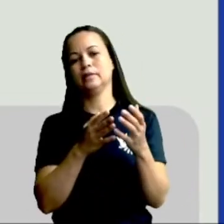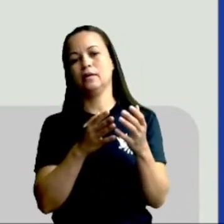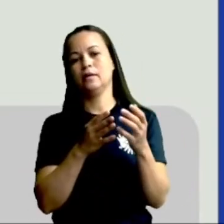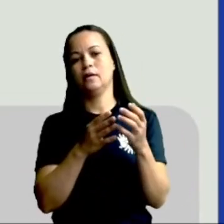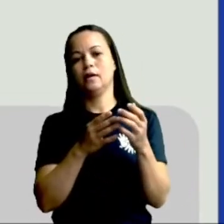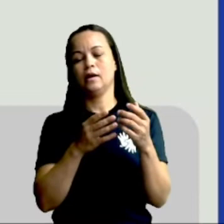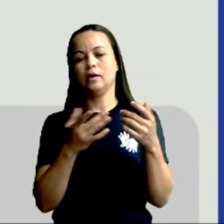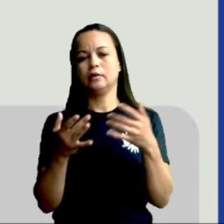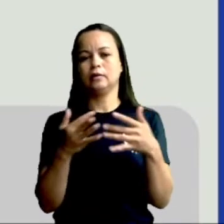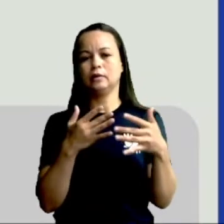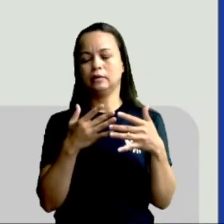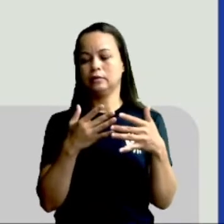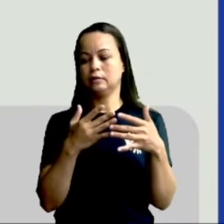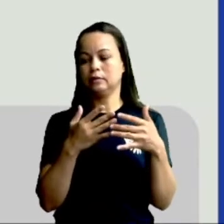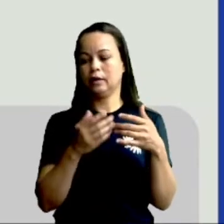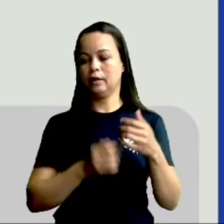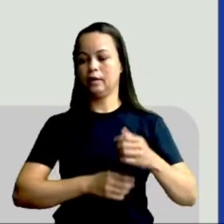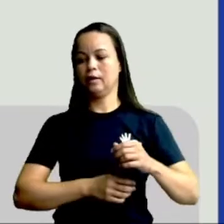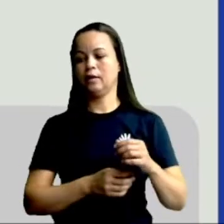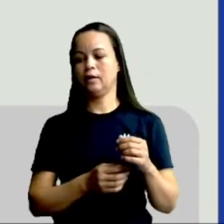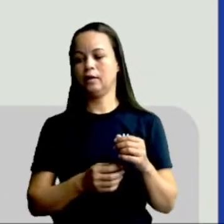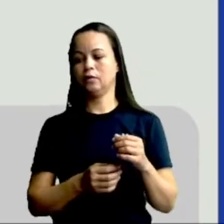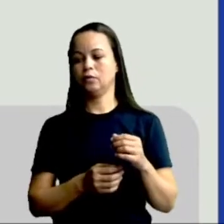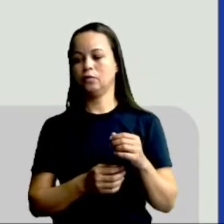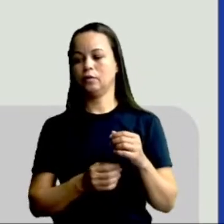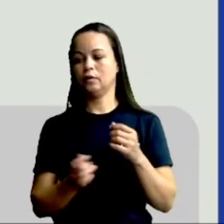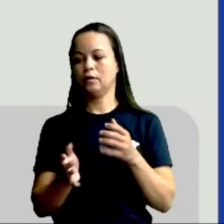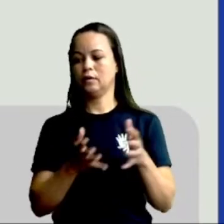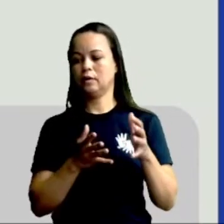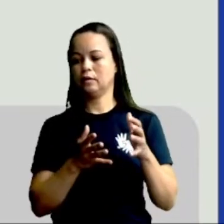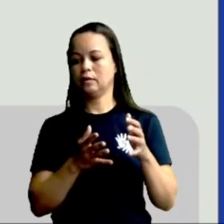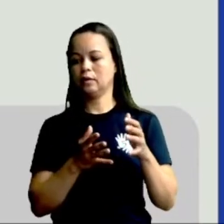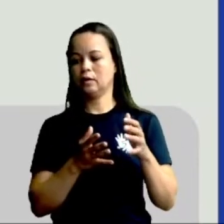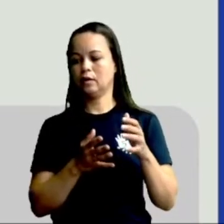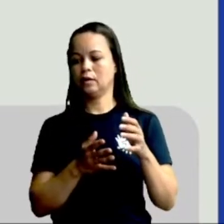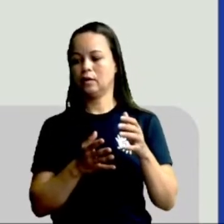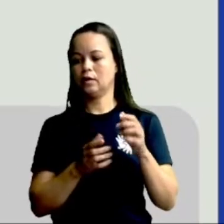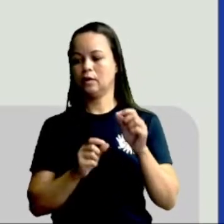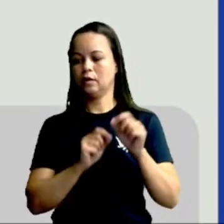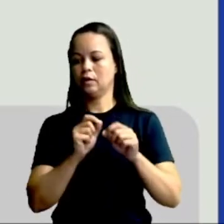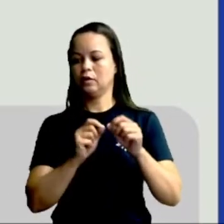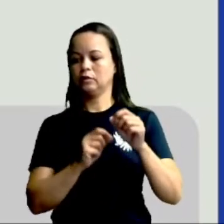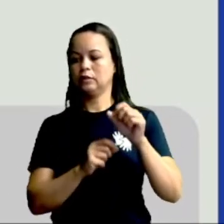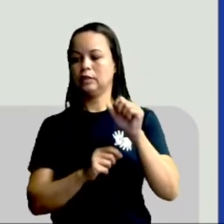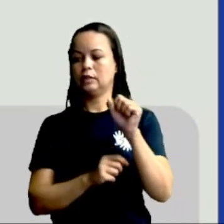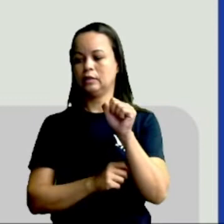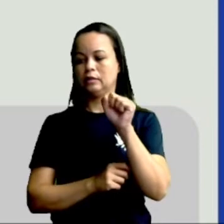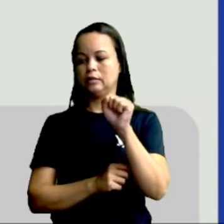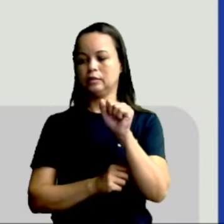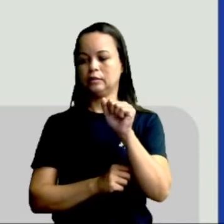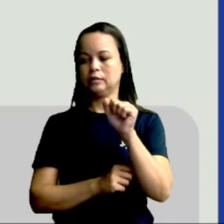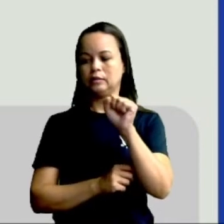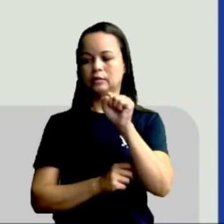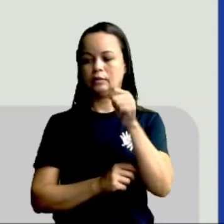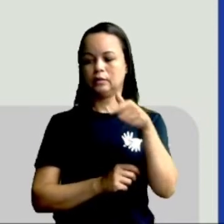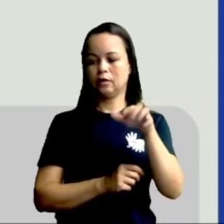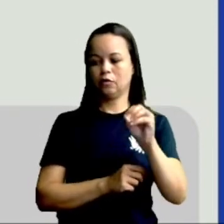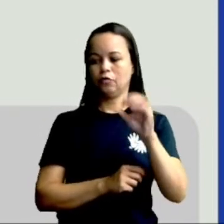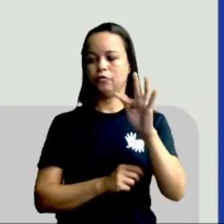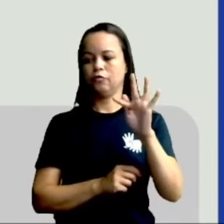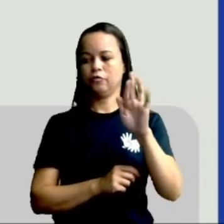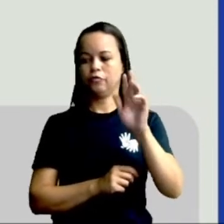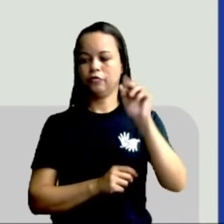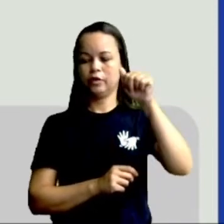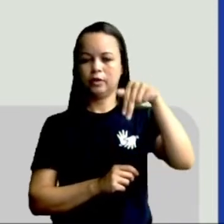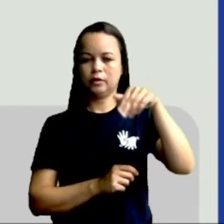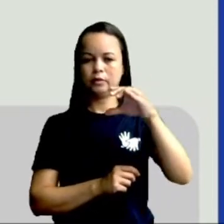de Camaçari, ambos no estado da Bahia. Recentemente foi lançado a pedra fundamental